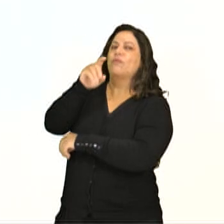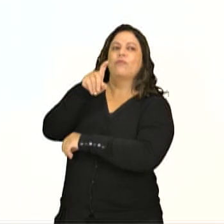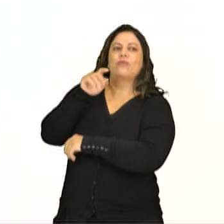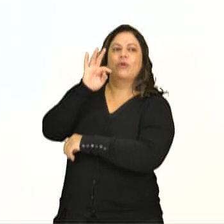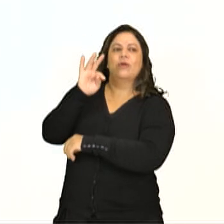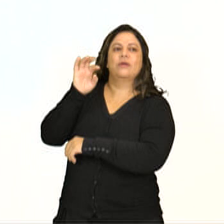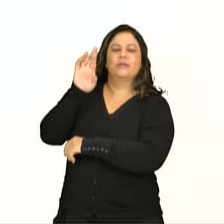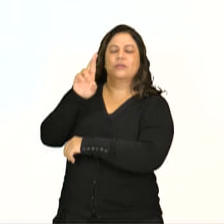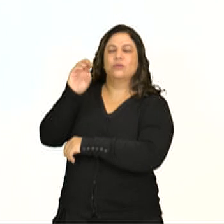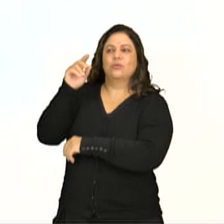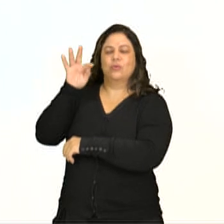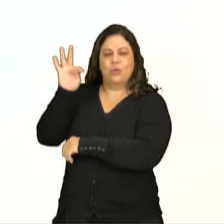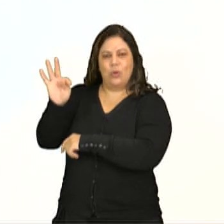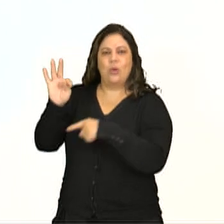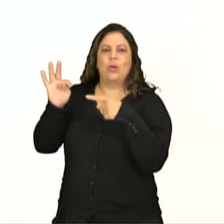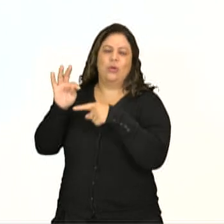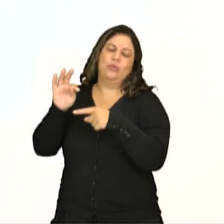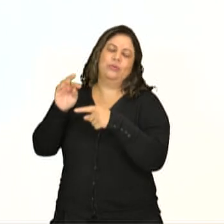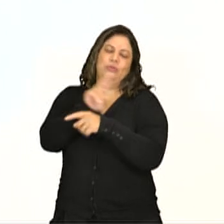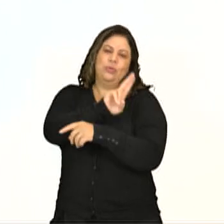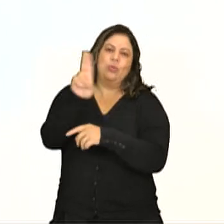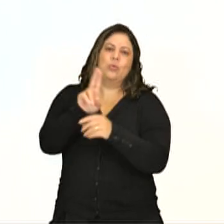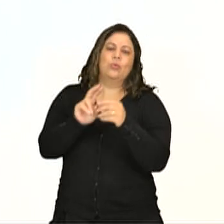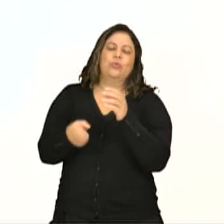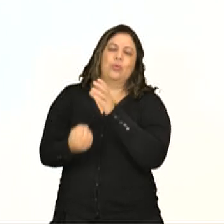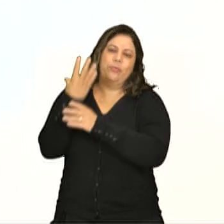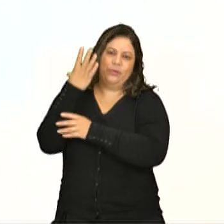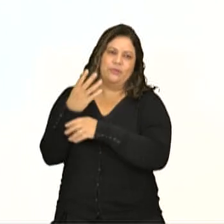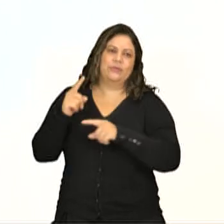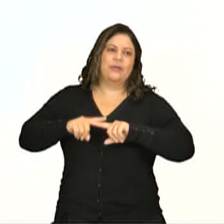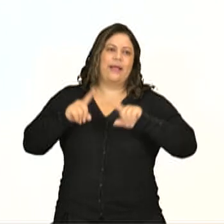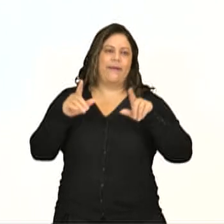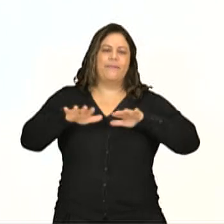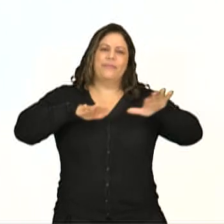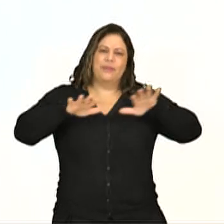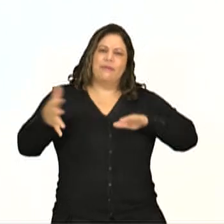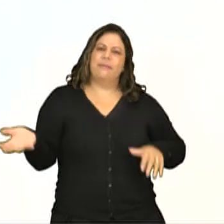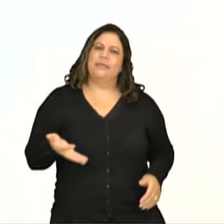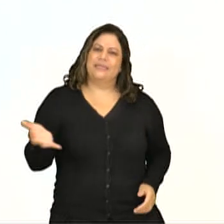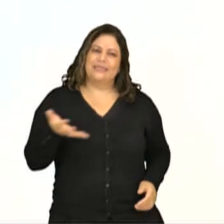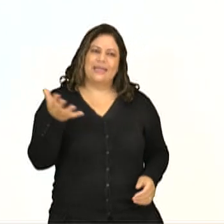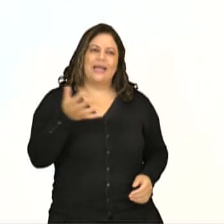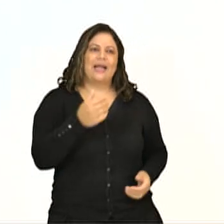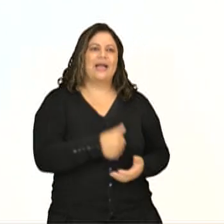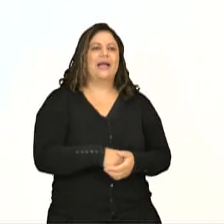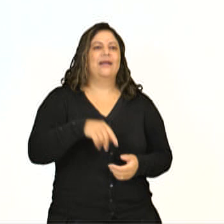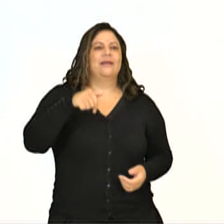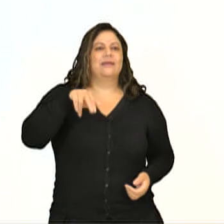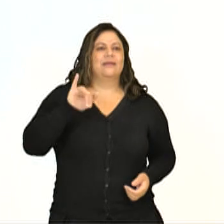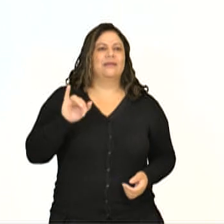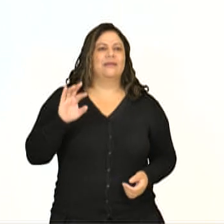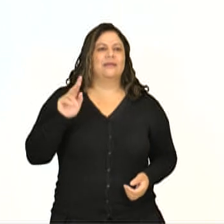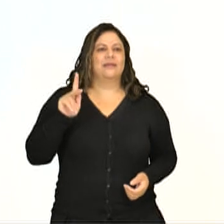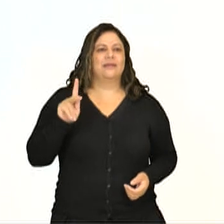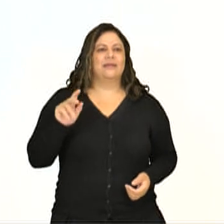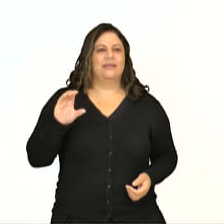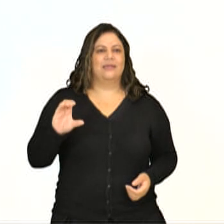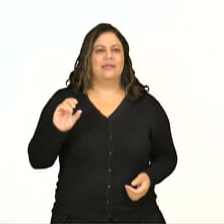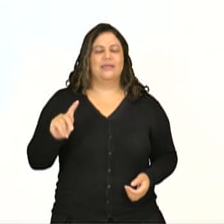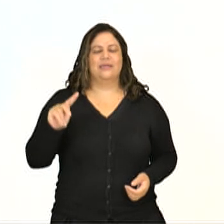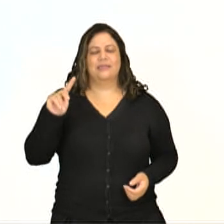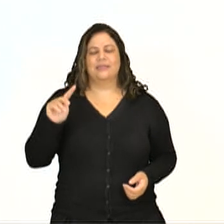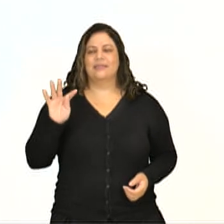ficou com o nome original Foxtrot, e a variante mais acelerada acabou ficando com o nome de Quick Step.